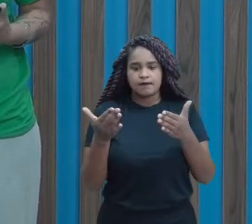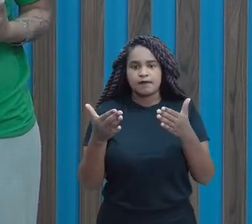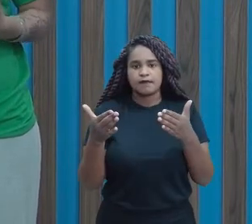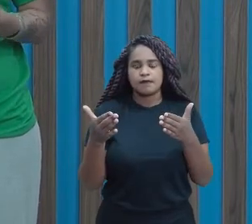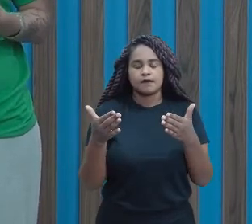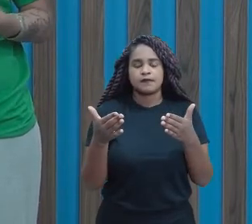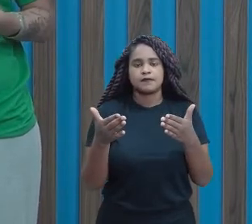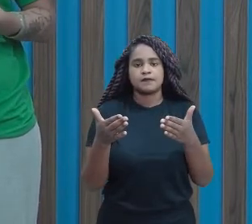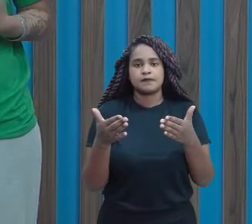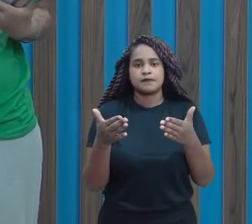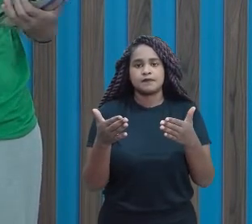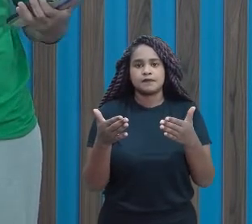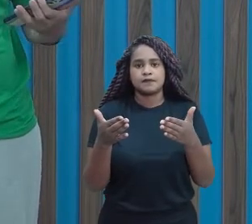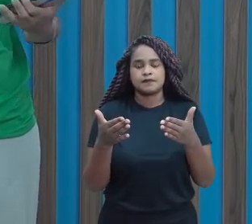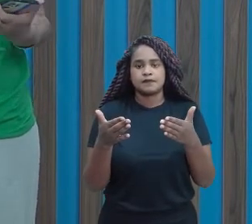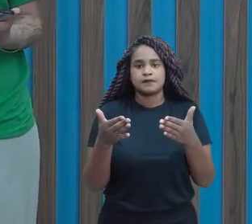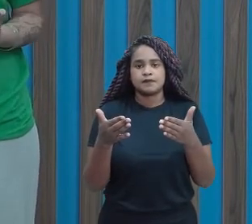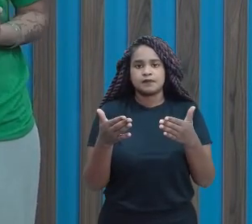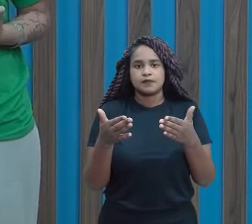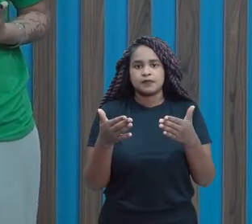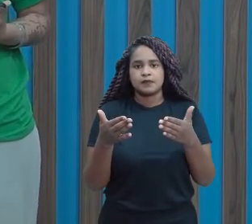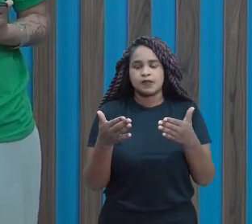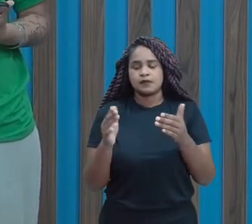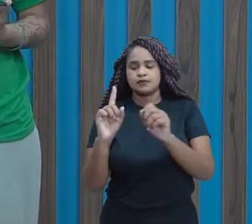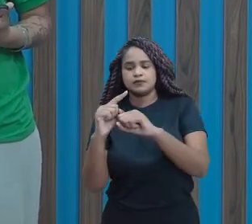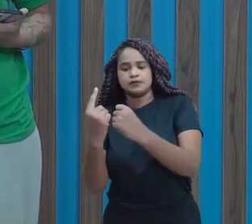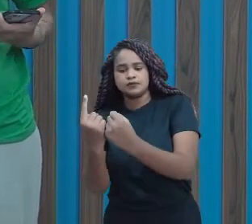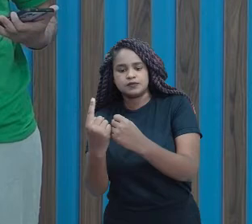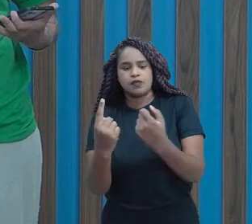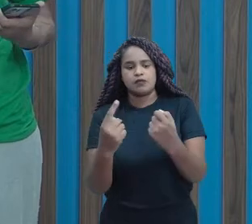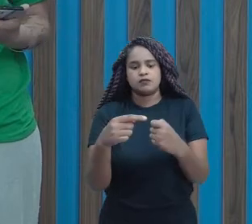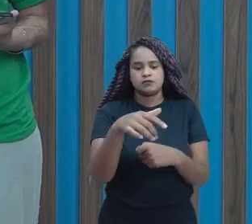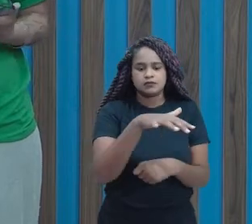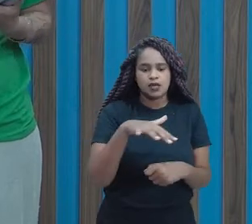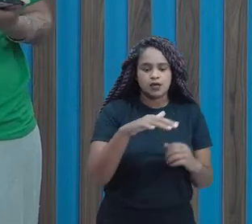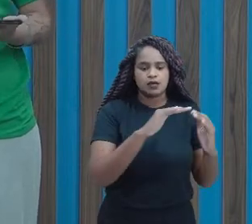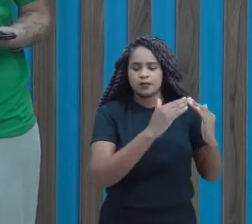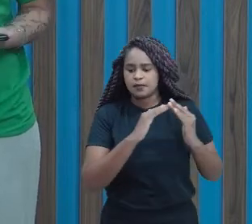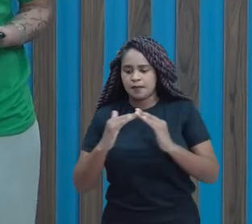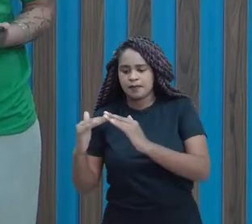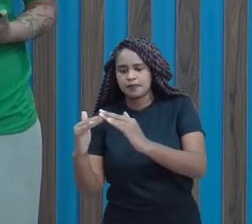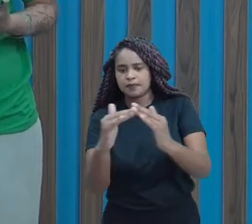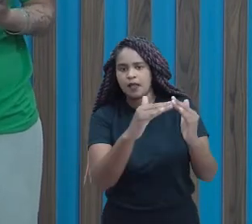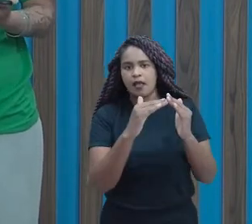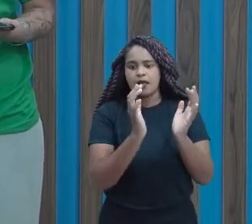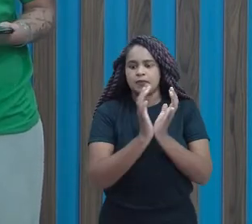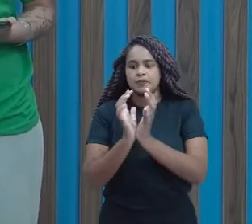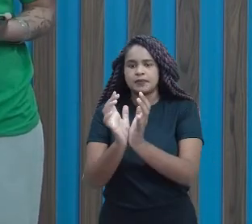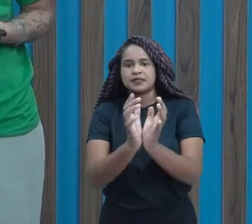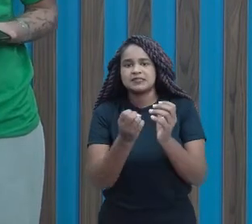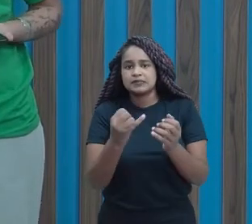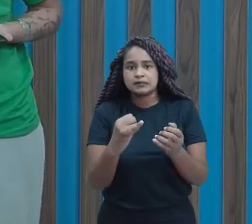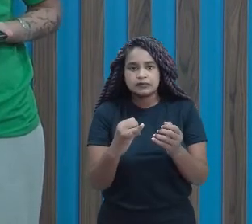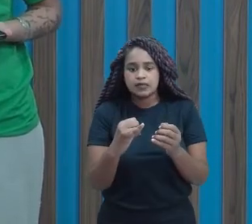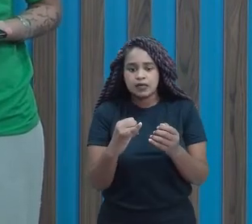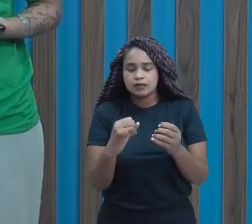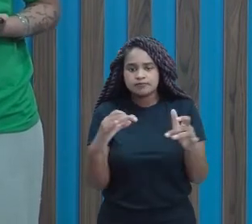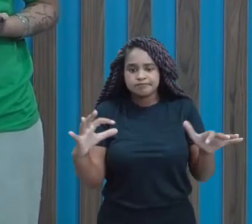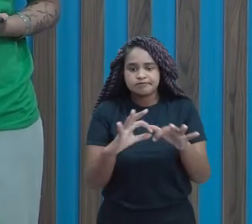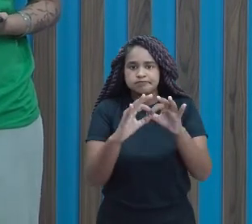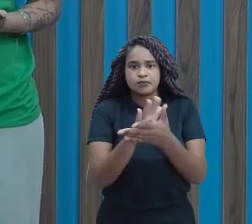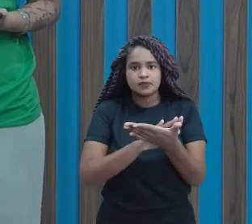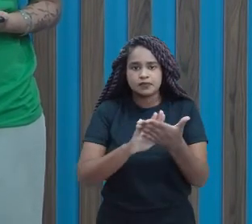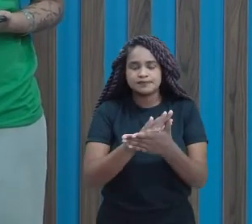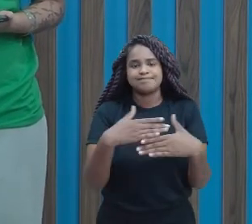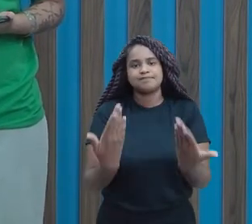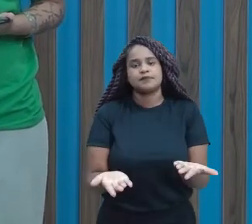diálogo com essas vertentes, né, com essas comunidades, a gente acaba aumentando esse problema